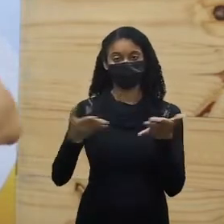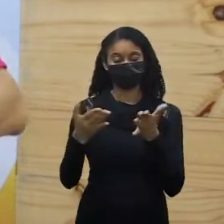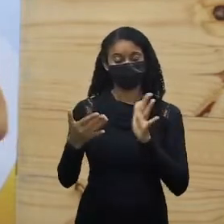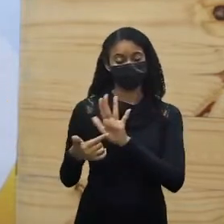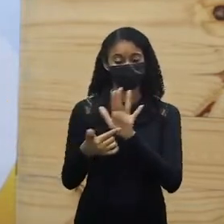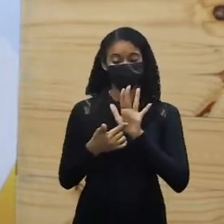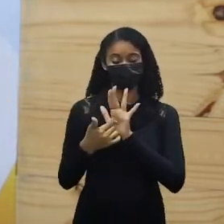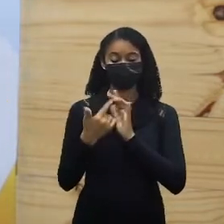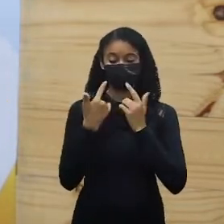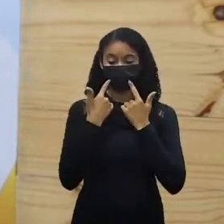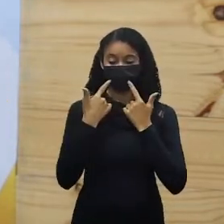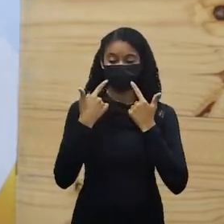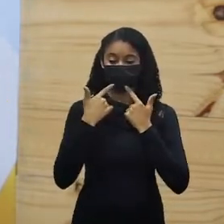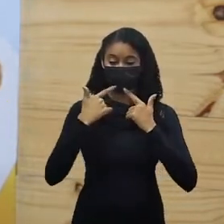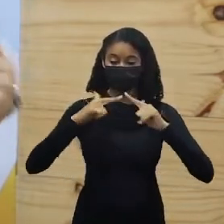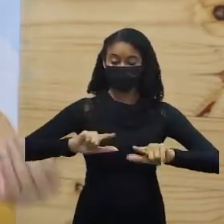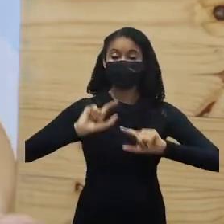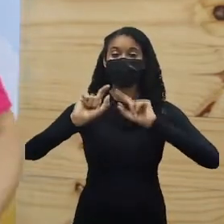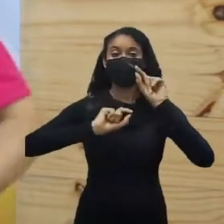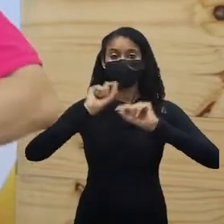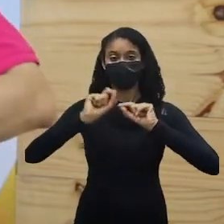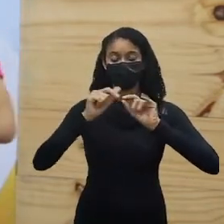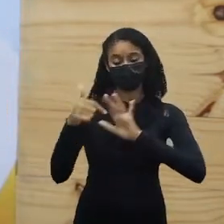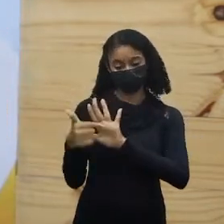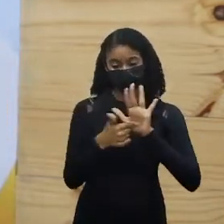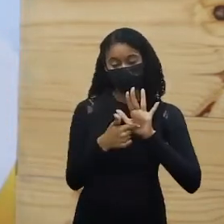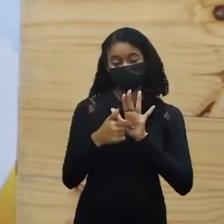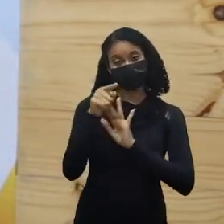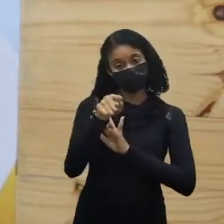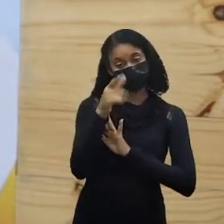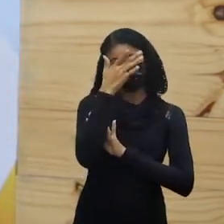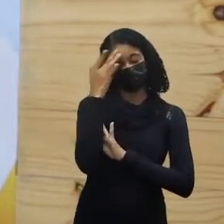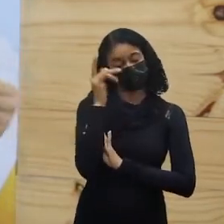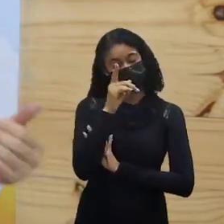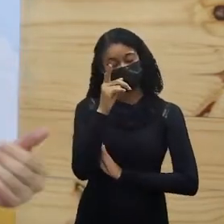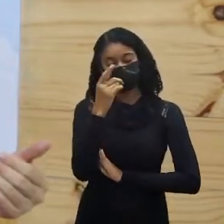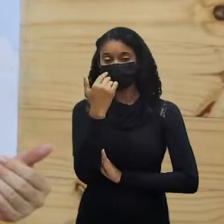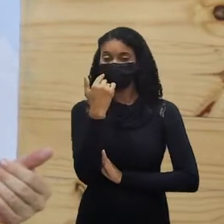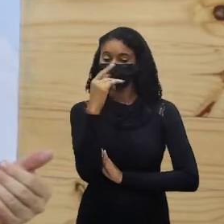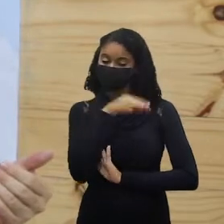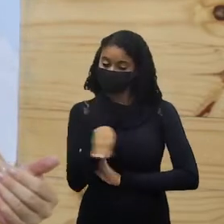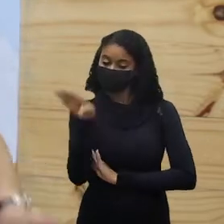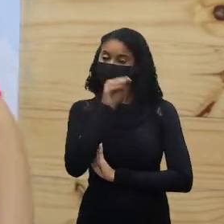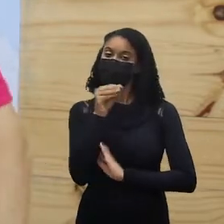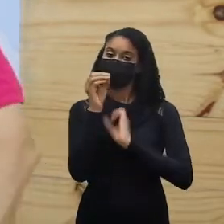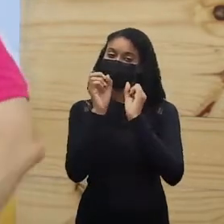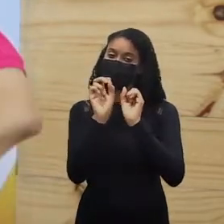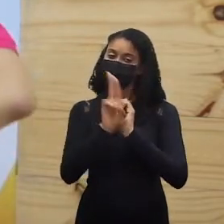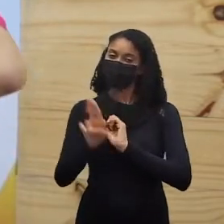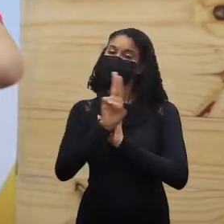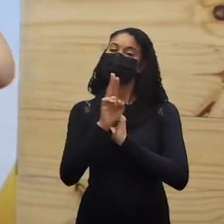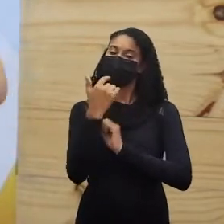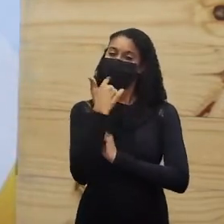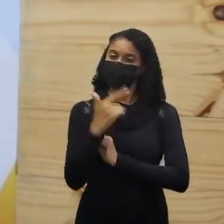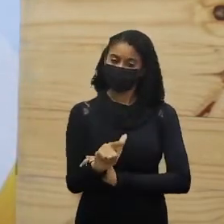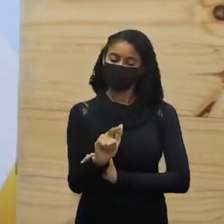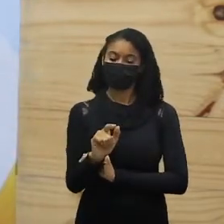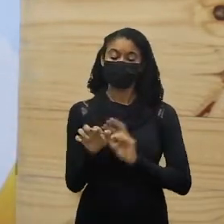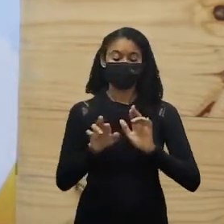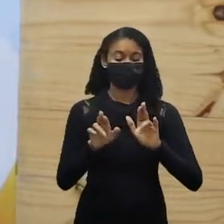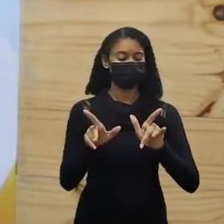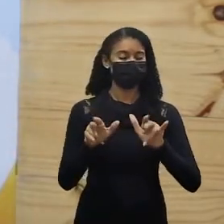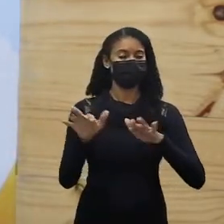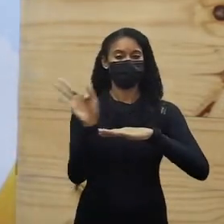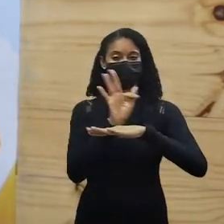língua vai se manifestar, você, o falante, numa situação formal, diferente de uma situação informal.